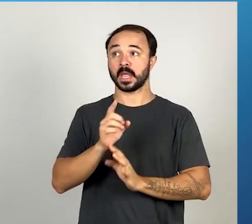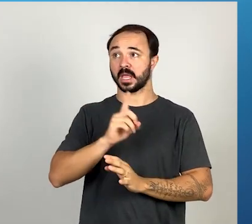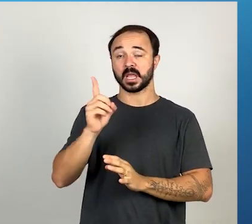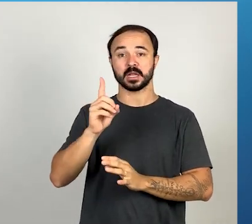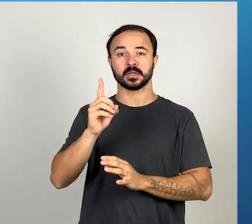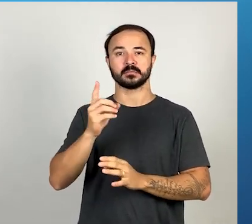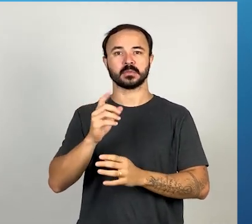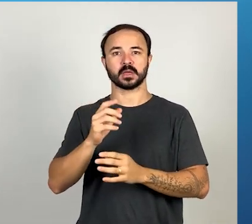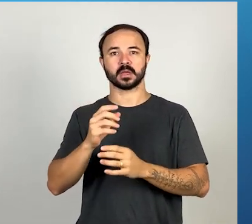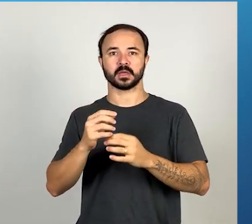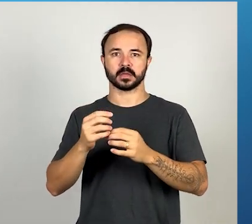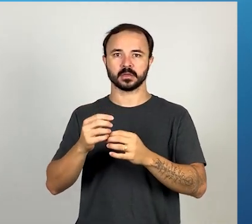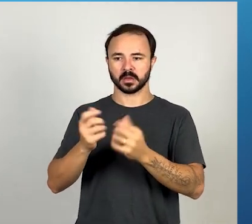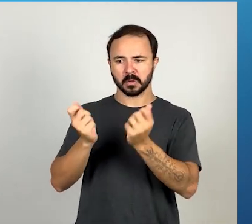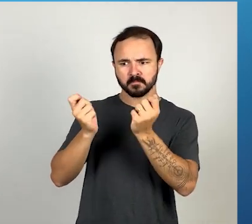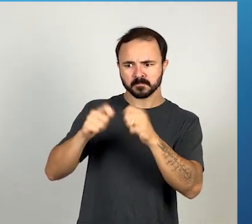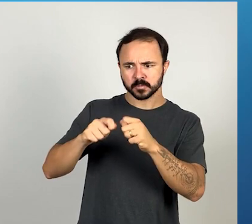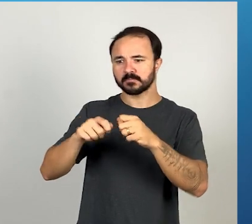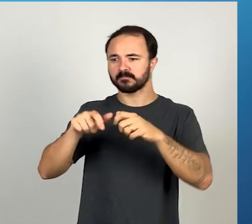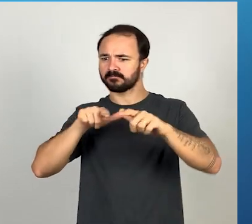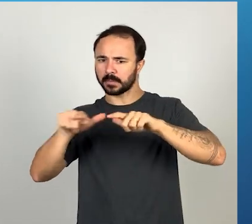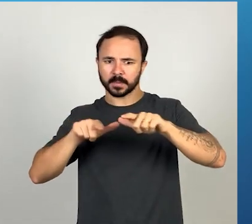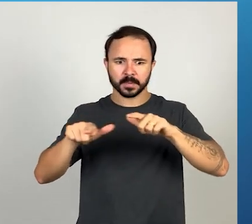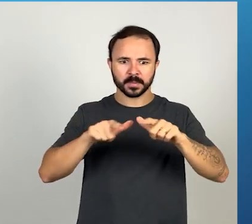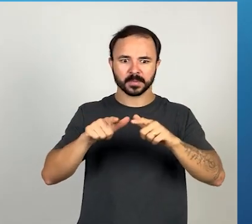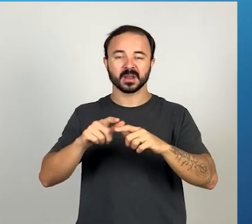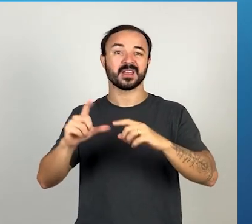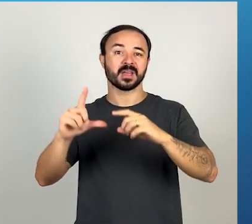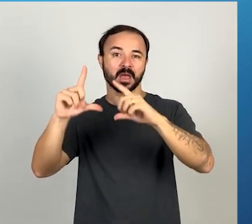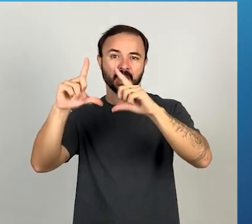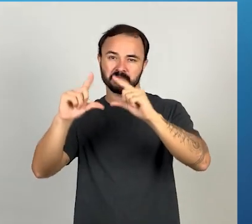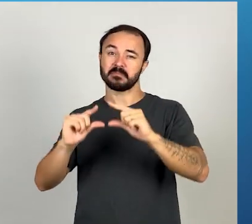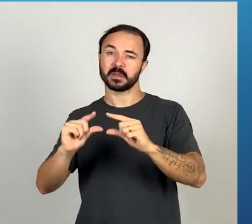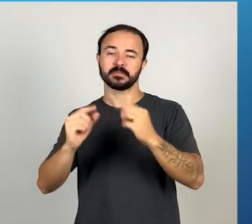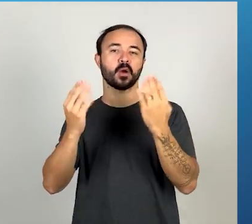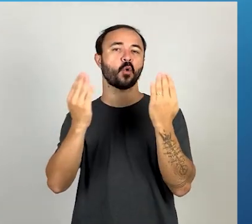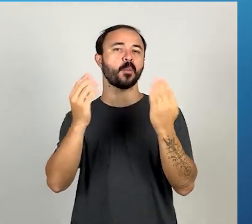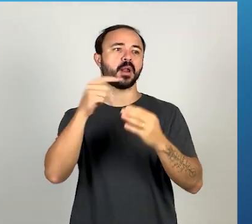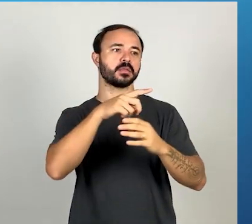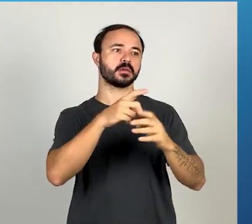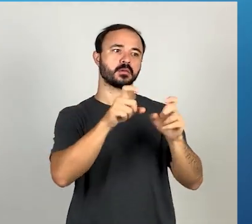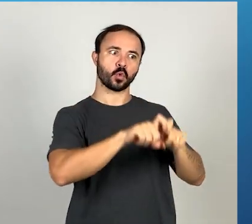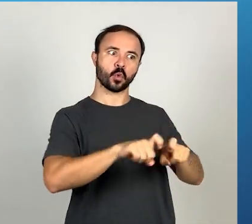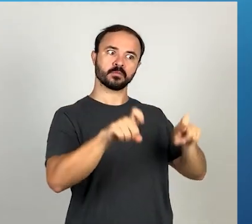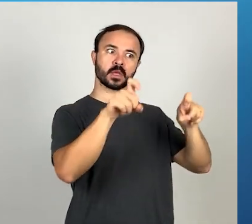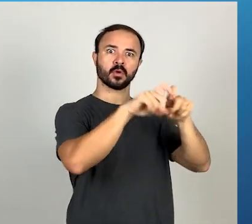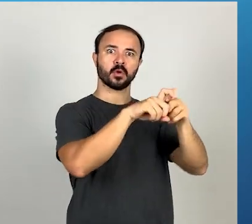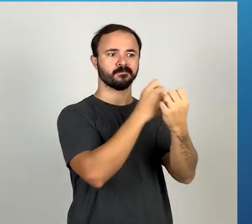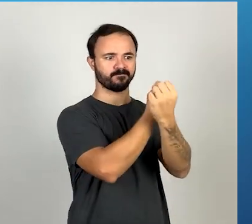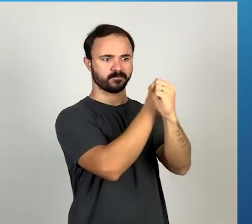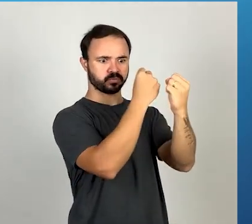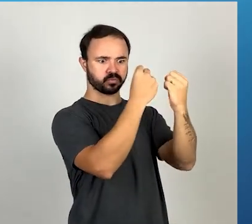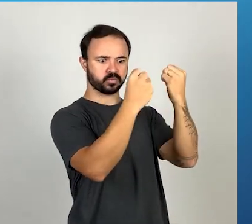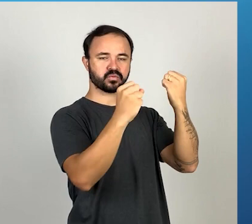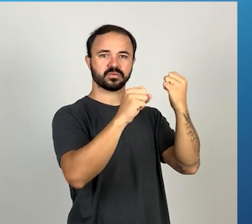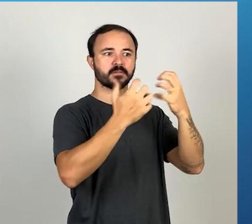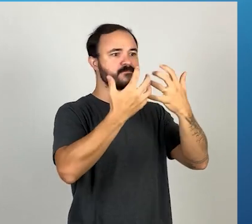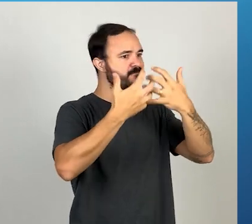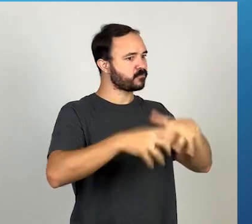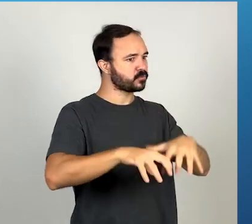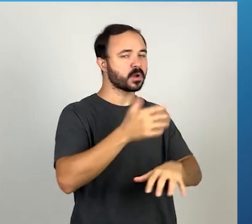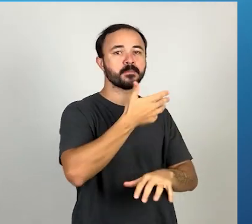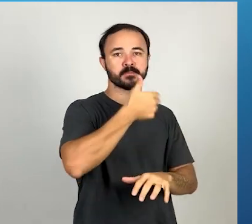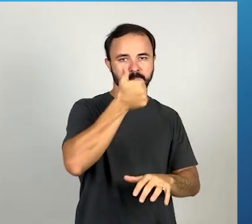computadores maiores, mas o Arduino cumpre a sua função de processar dados do ambiente, de sensores e entregar algum